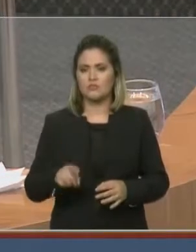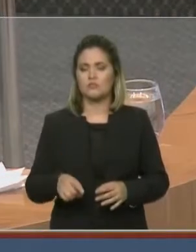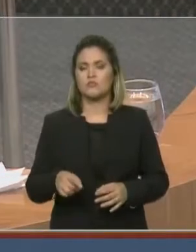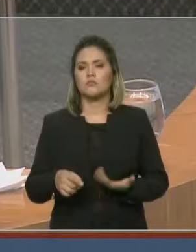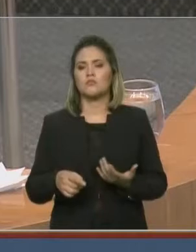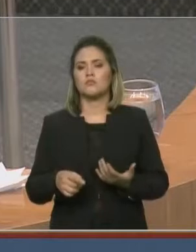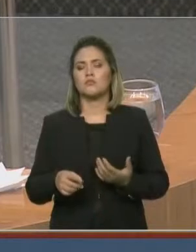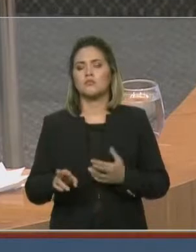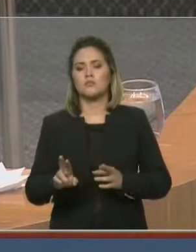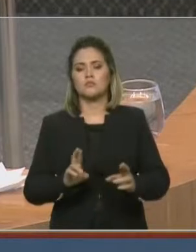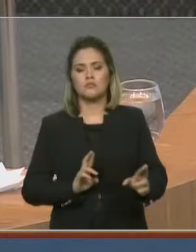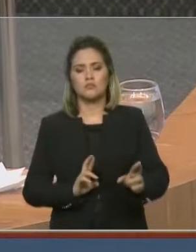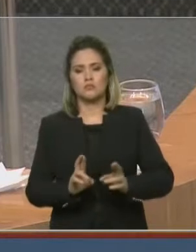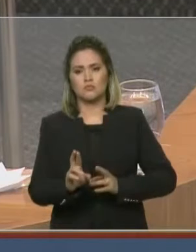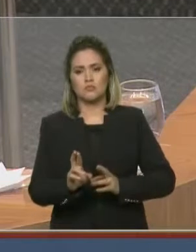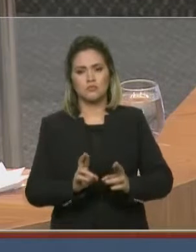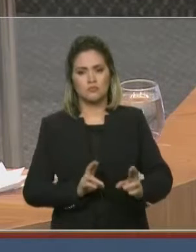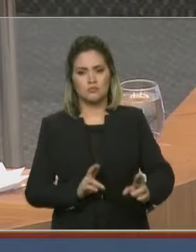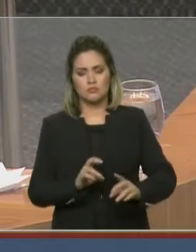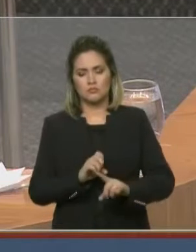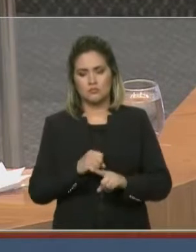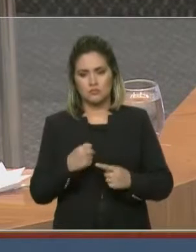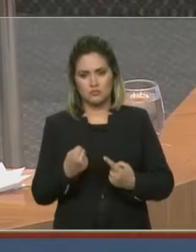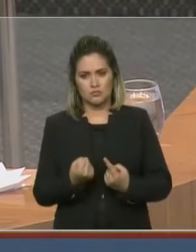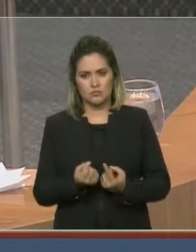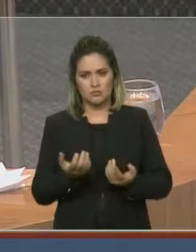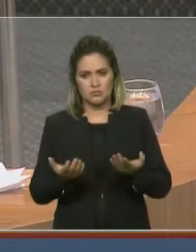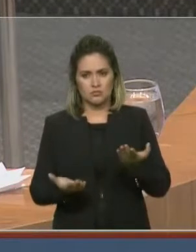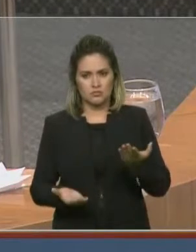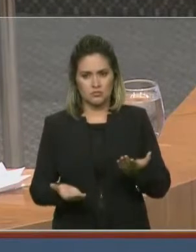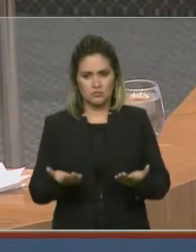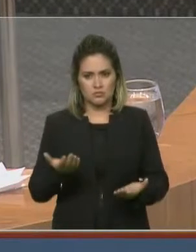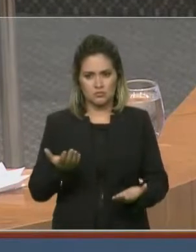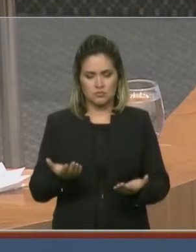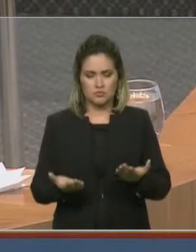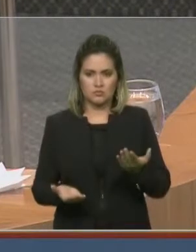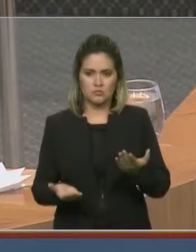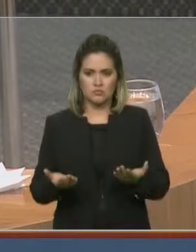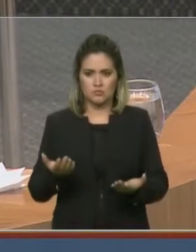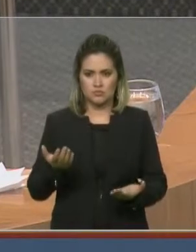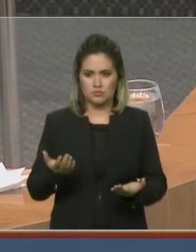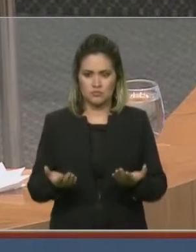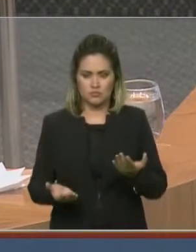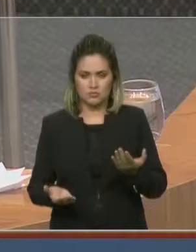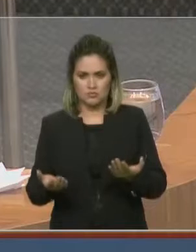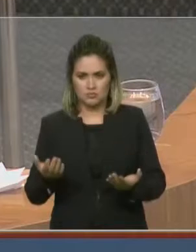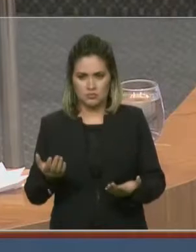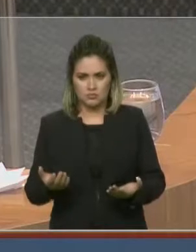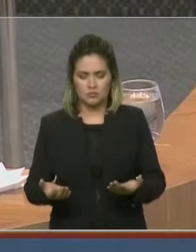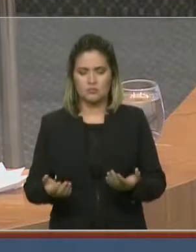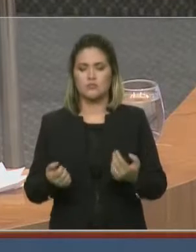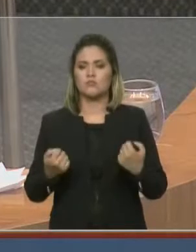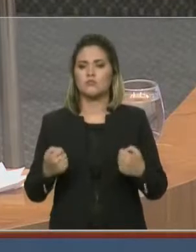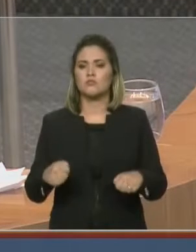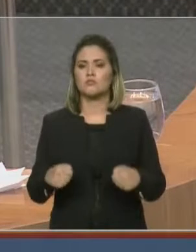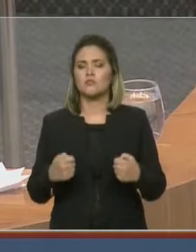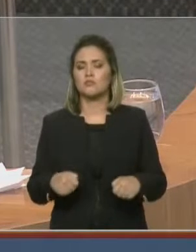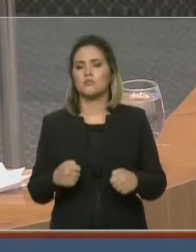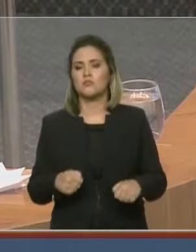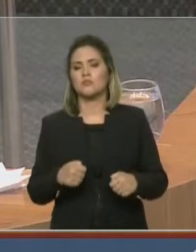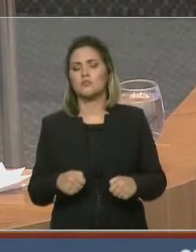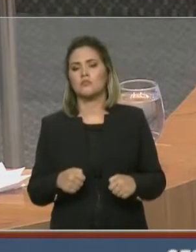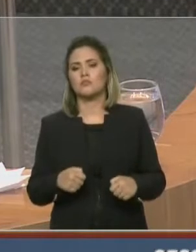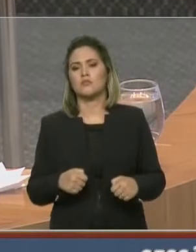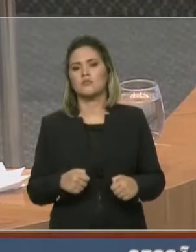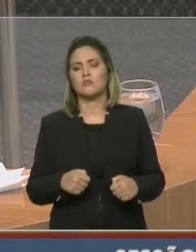interação social, um equilíbrio que deve ser razoável e imparcial entre os interesses,